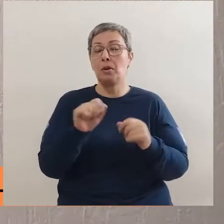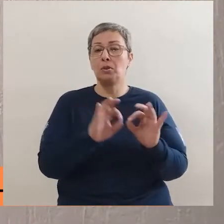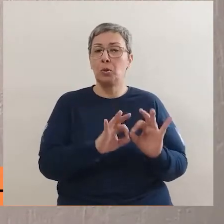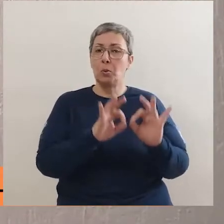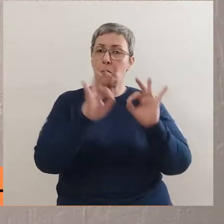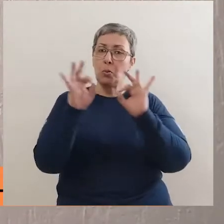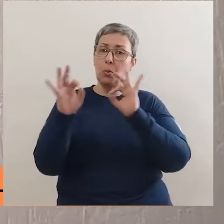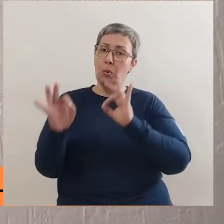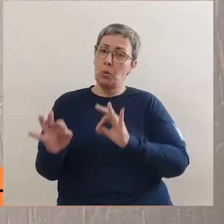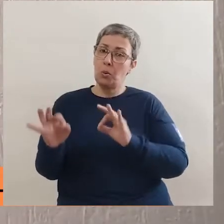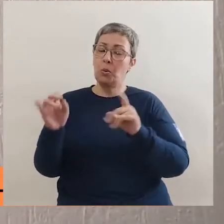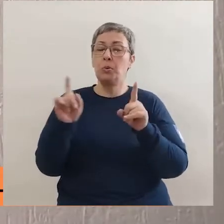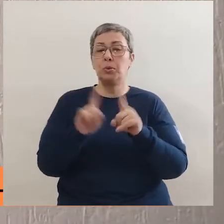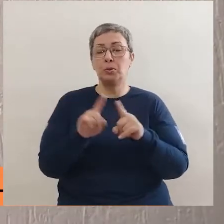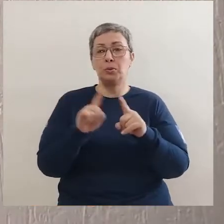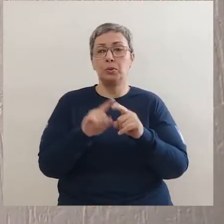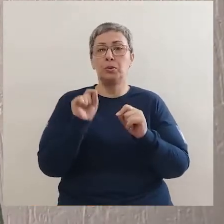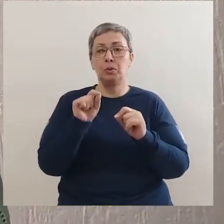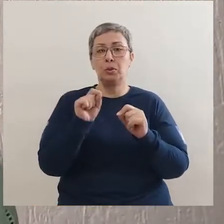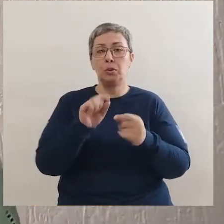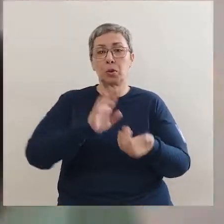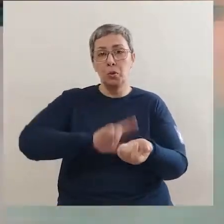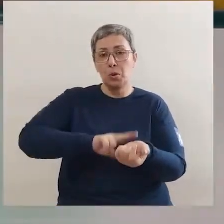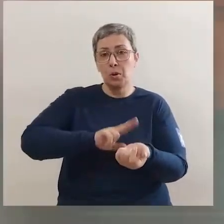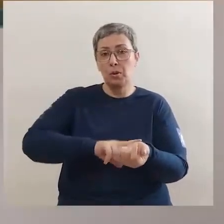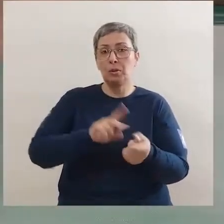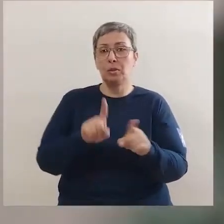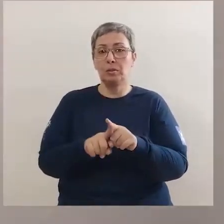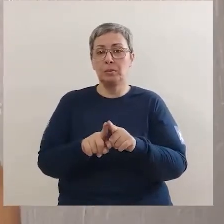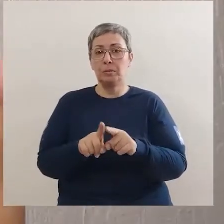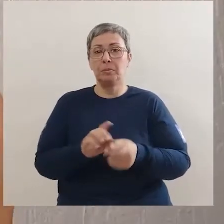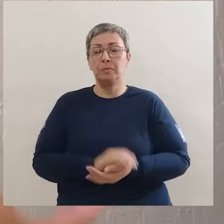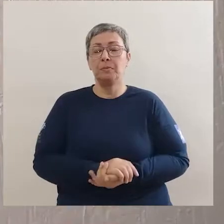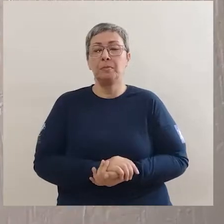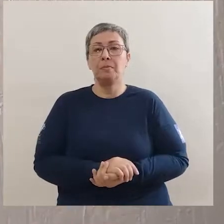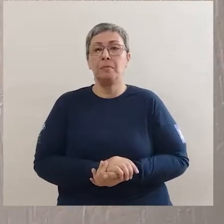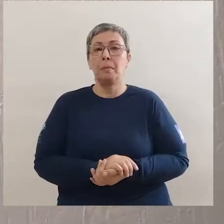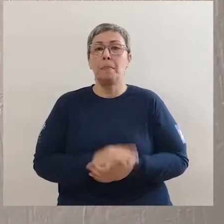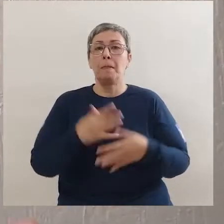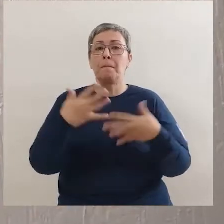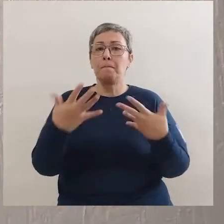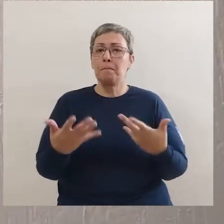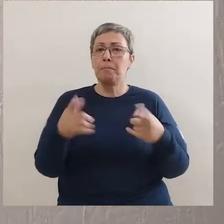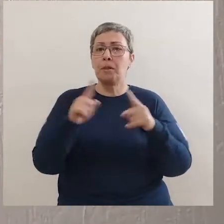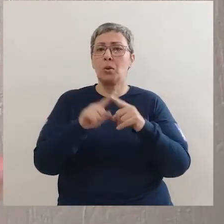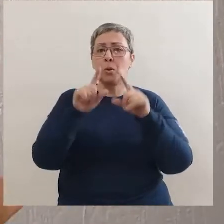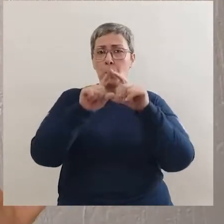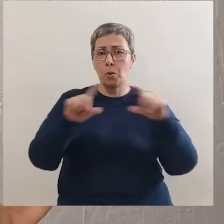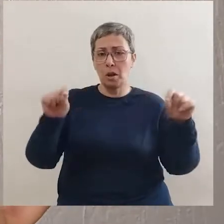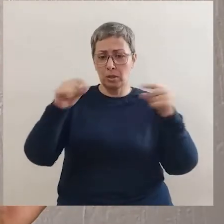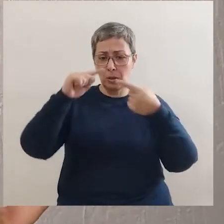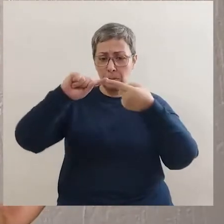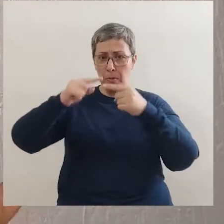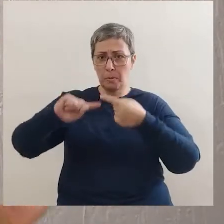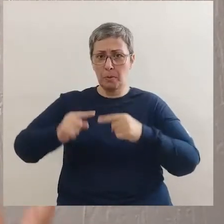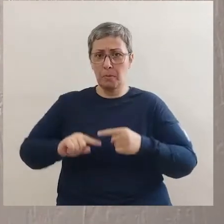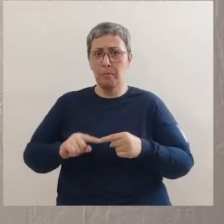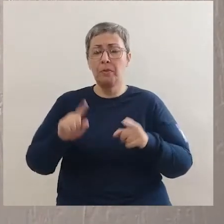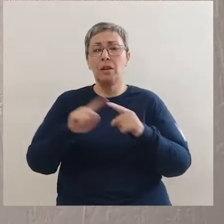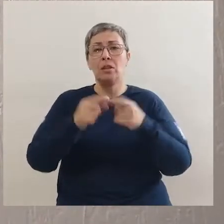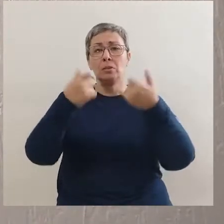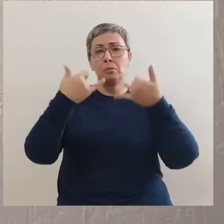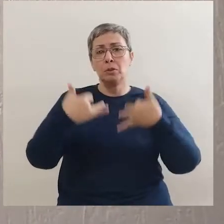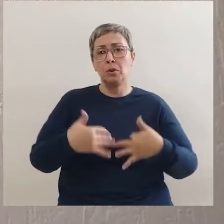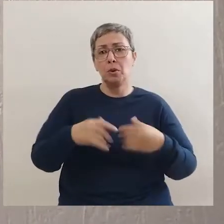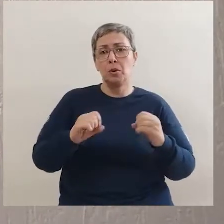a letra e o ritmo dos repentistas. Além das rimas que a gente falou, né, no programa anterior, acho que